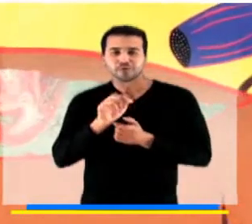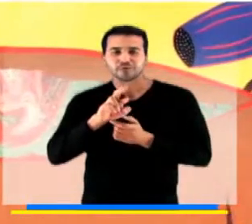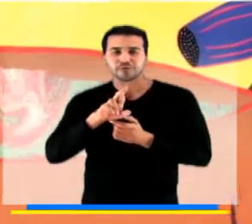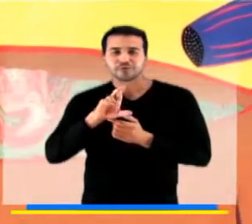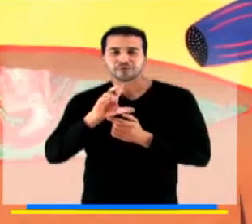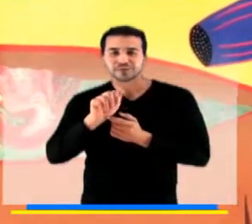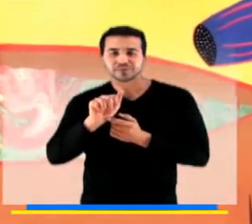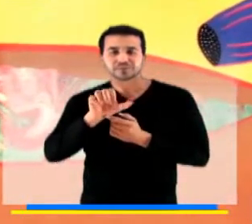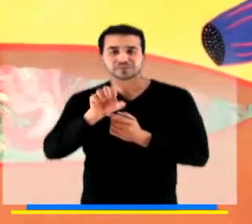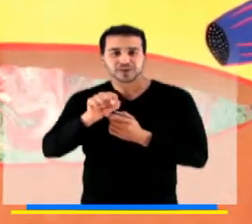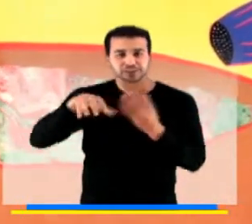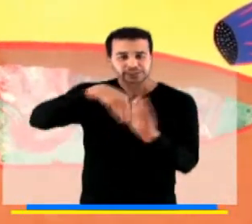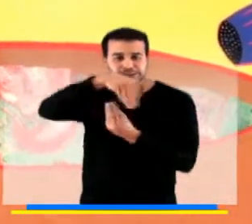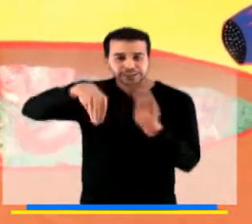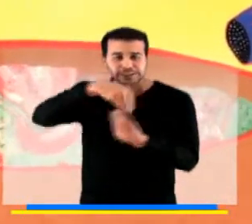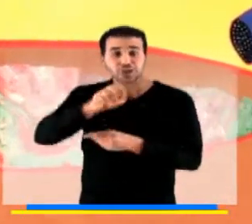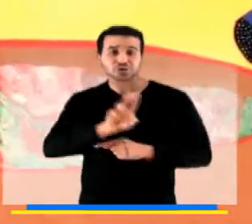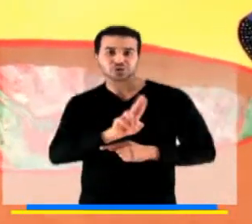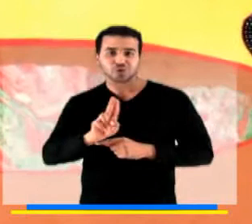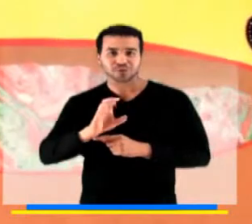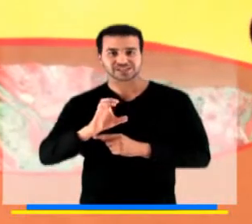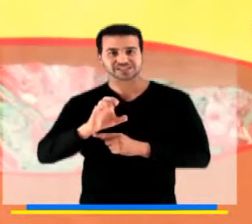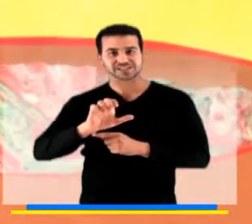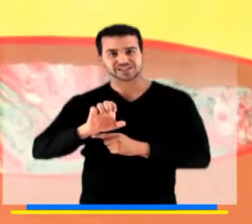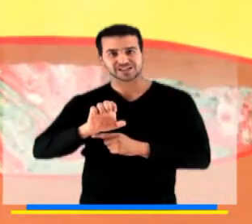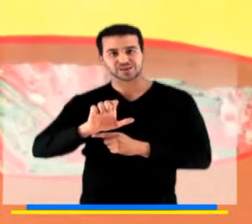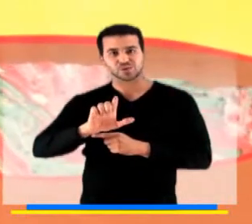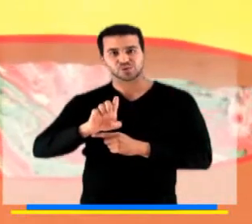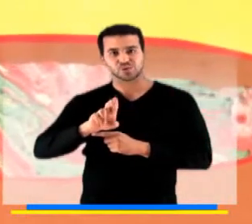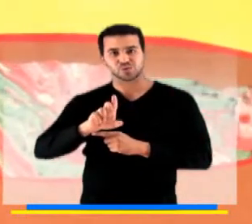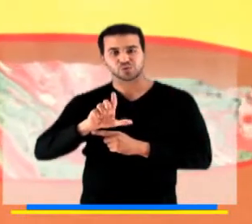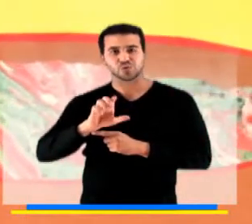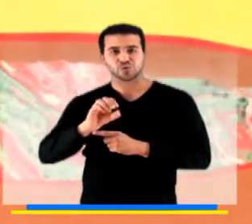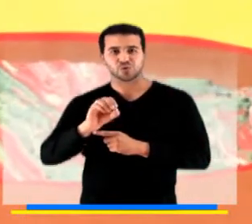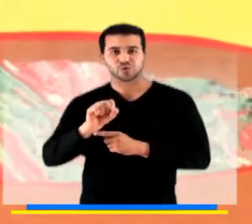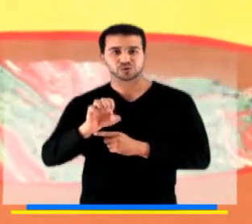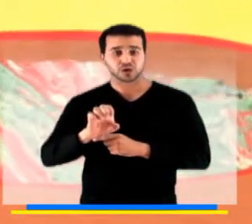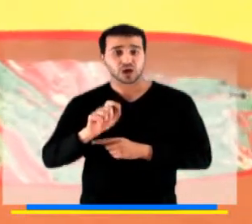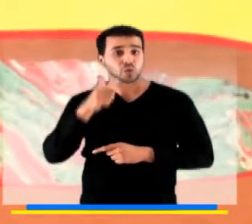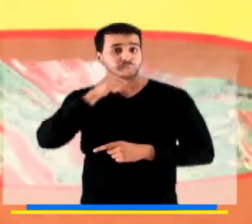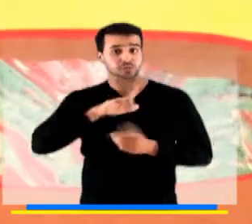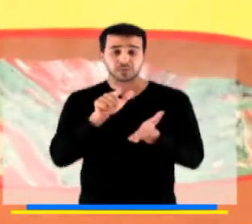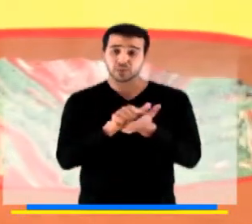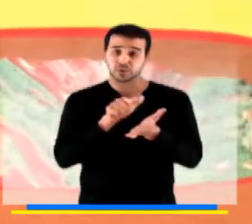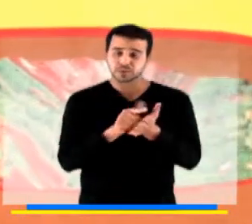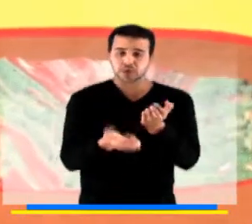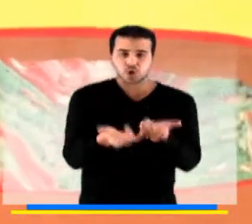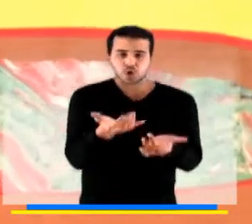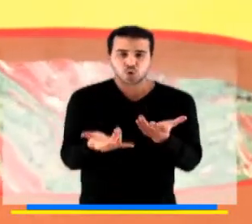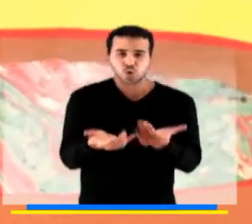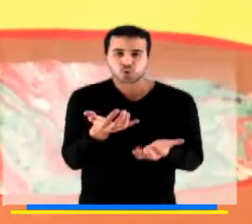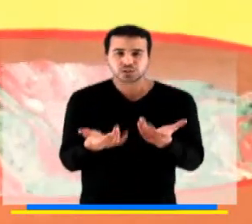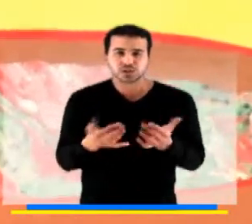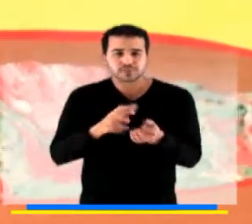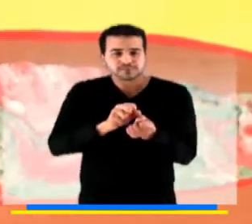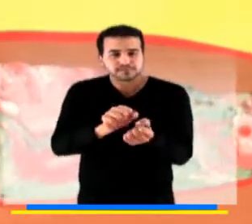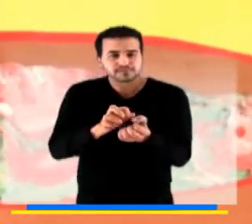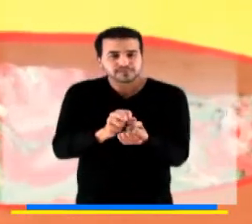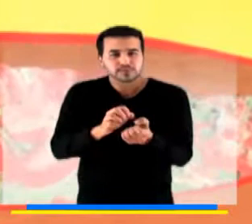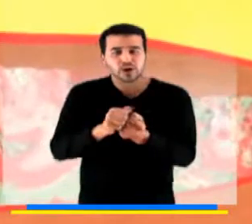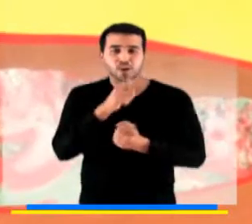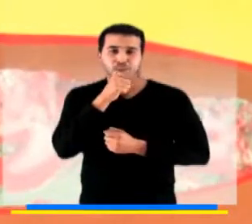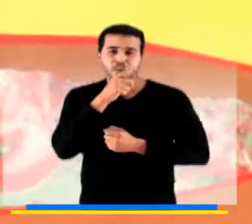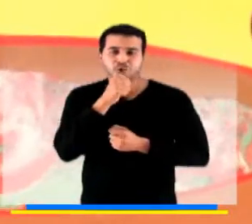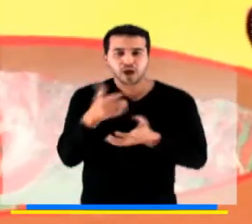vegetais chamadas celulose. Para se obter uma folha de papel, devem-se cozer, moer,